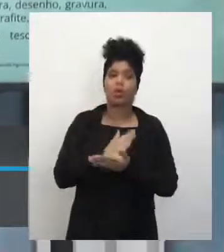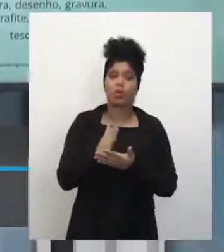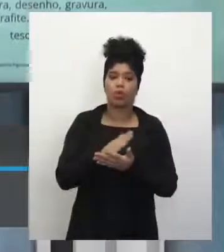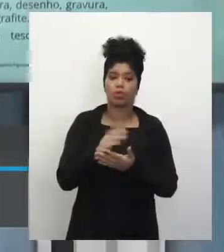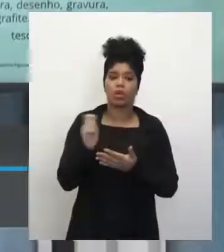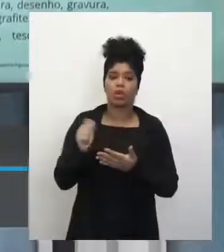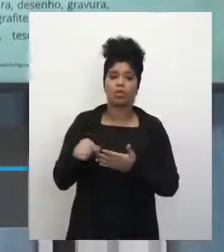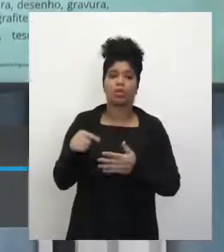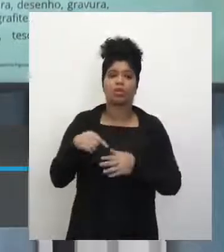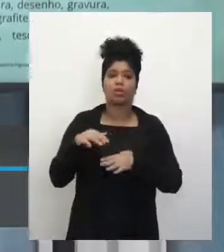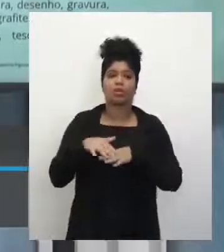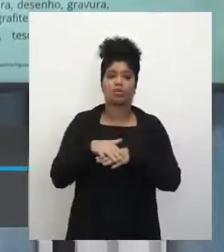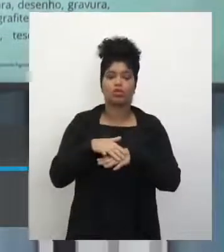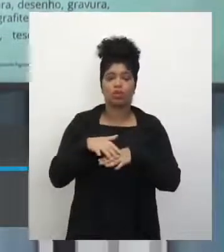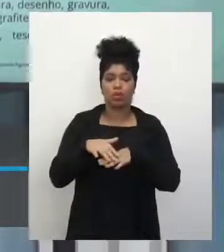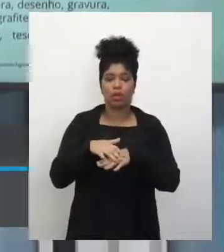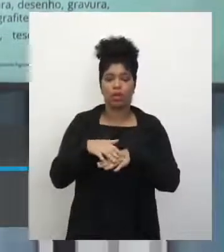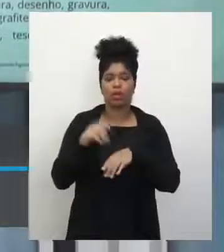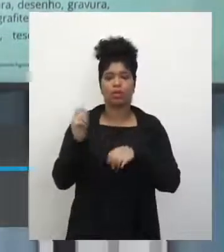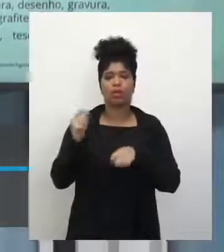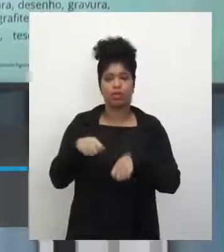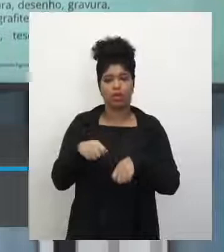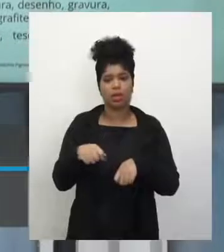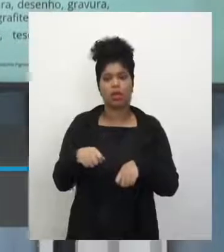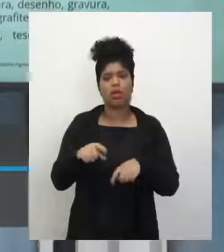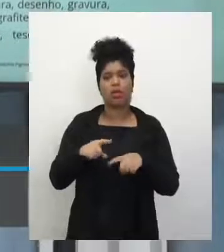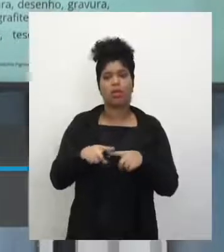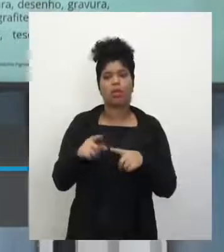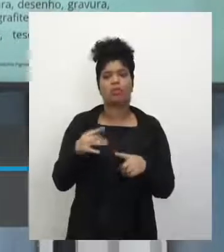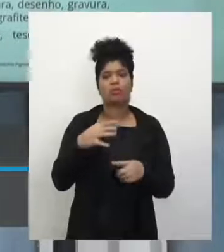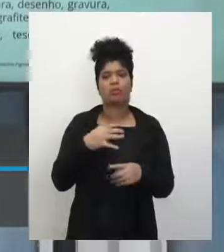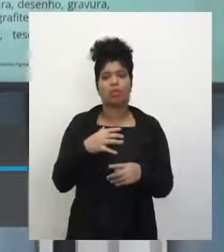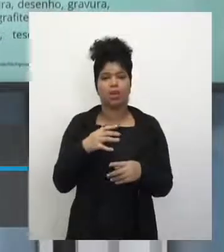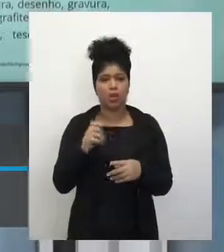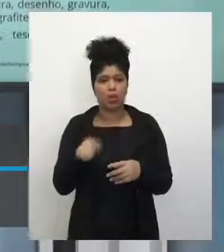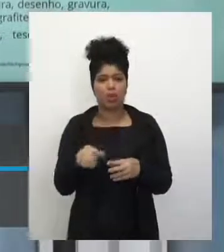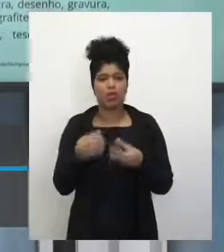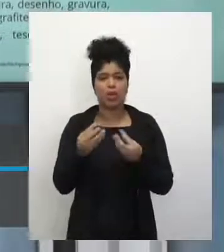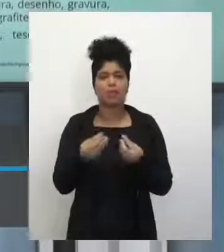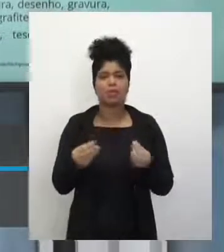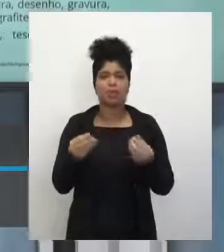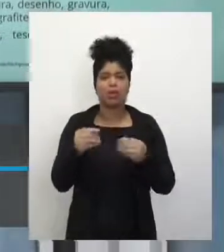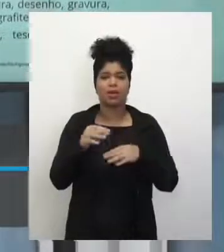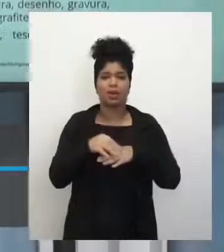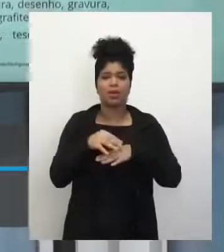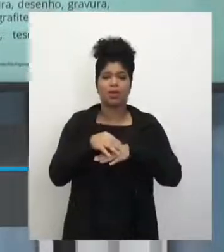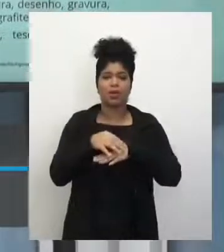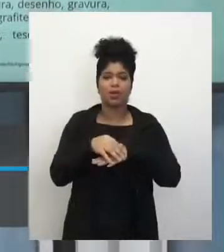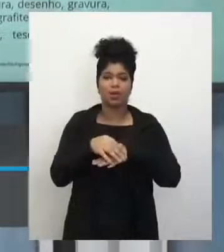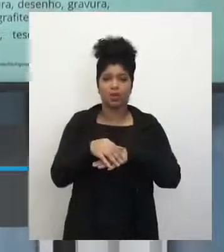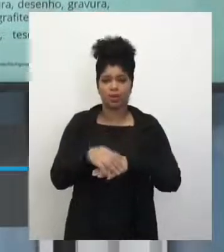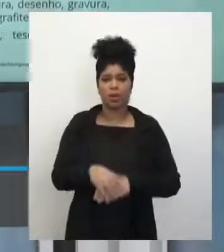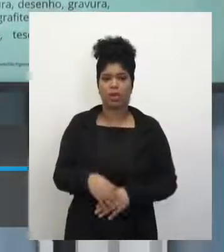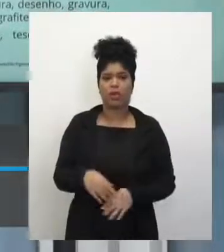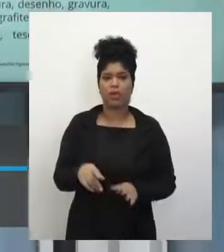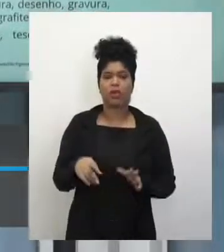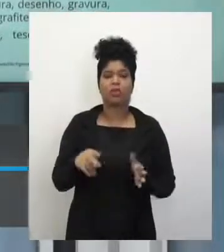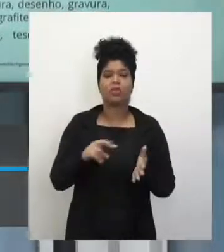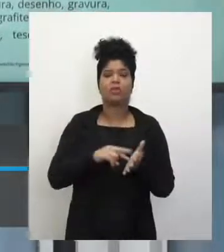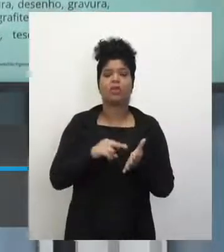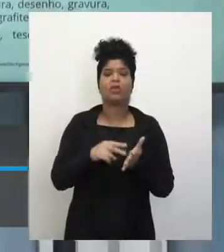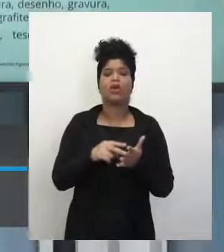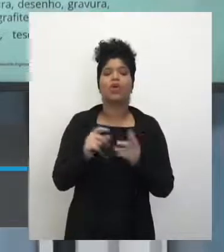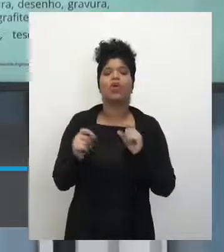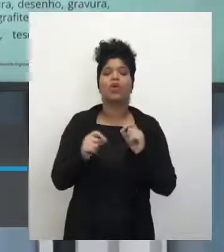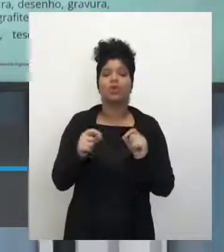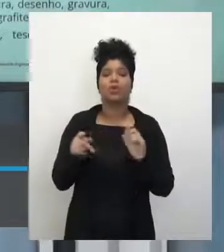feitas para ter essa interação com o público, a gente poder tocar, sentir a textura, sentir o material, né? Até faz parte do significado,